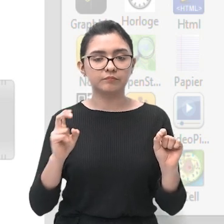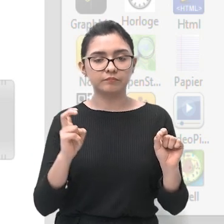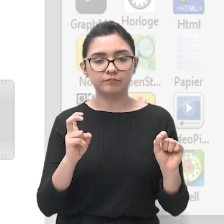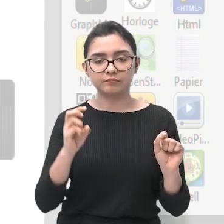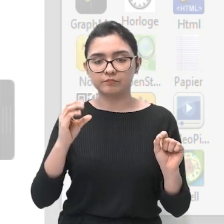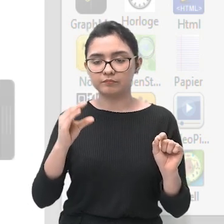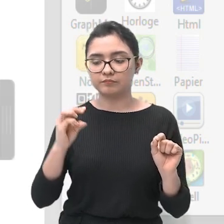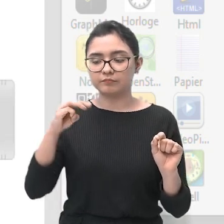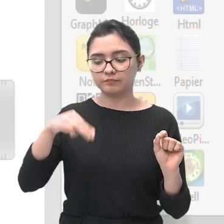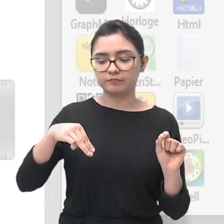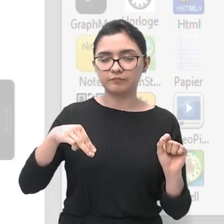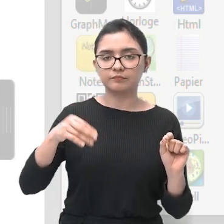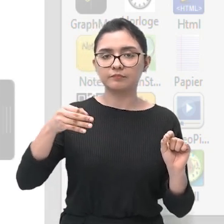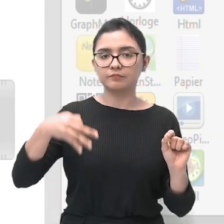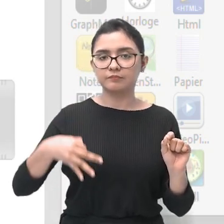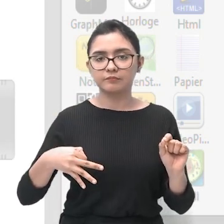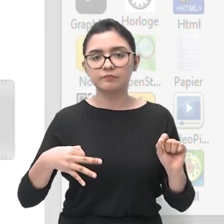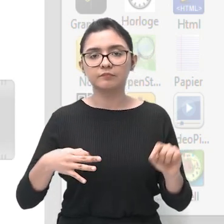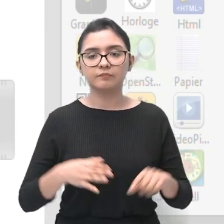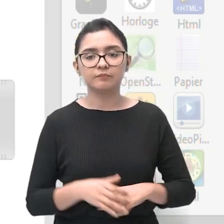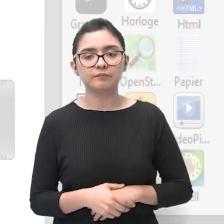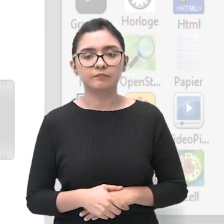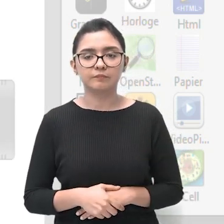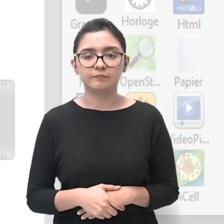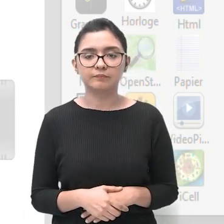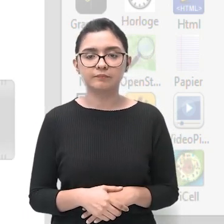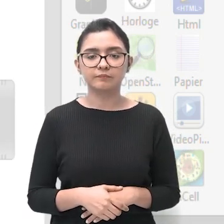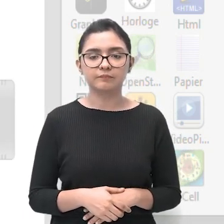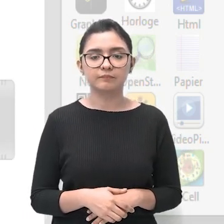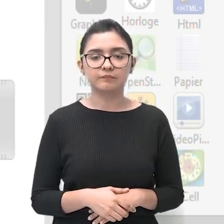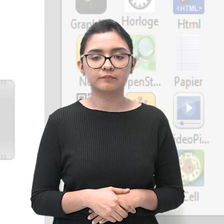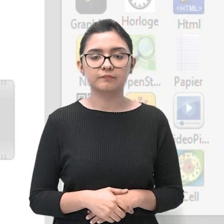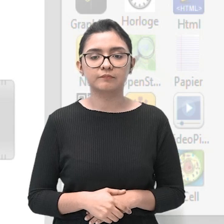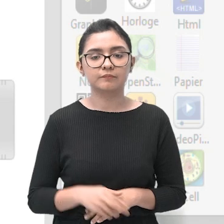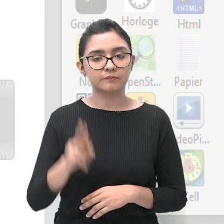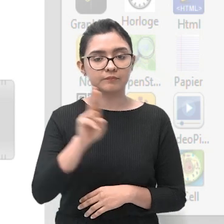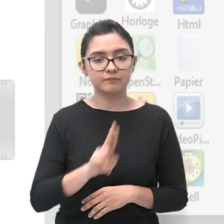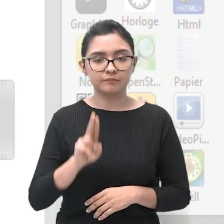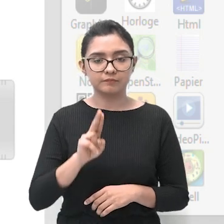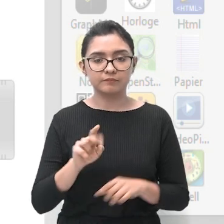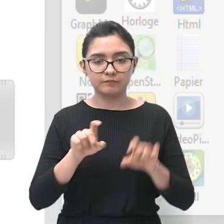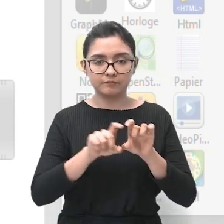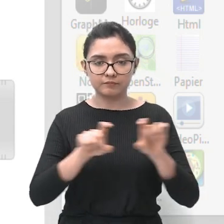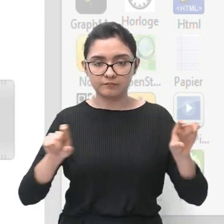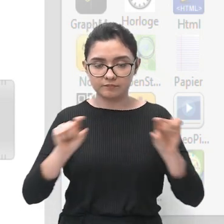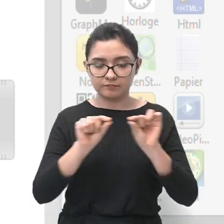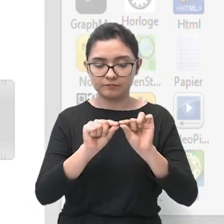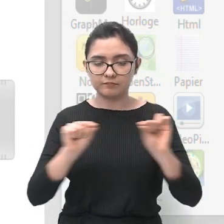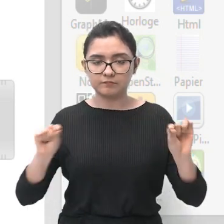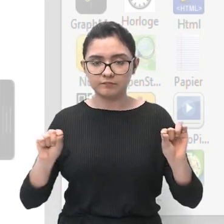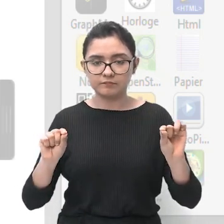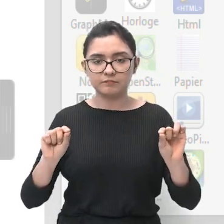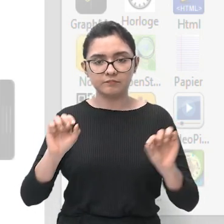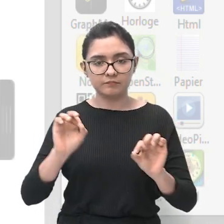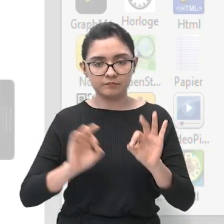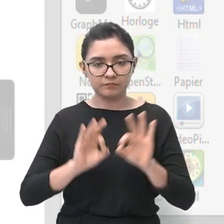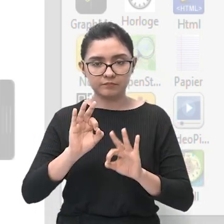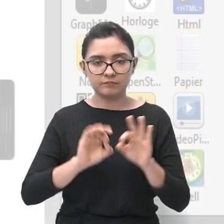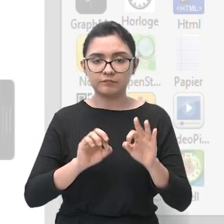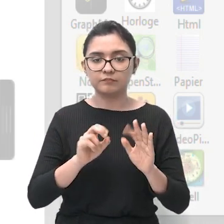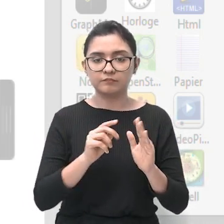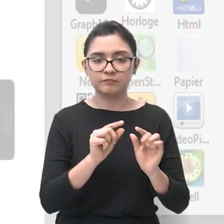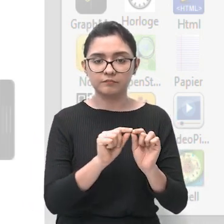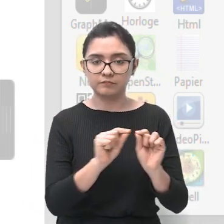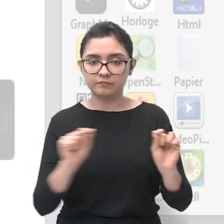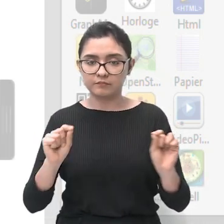5 centímetros. Então vamos colocar aqui ele na régua e vamos graduar ele para 5